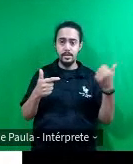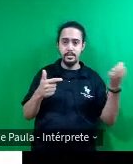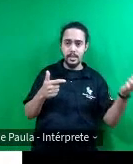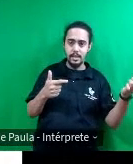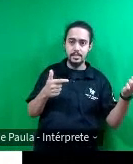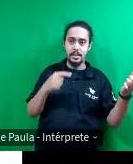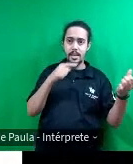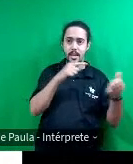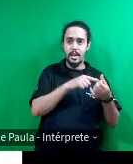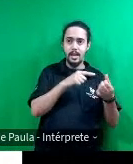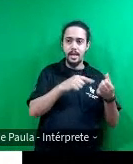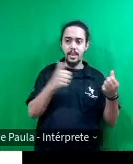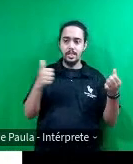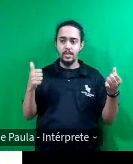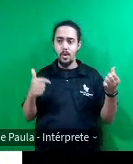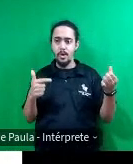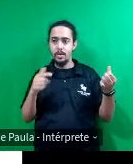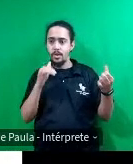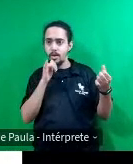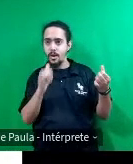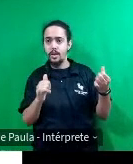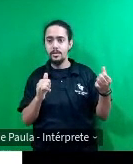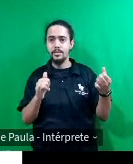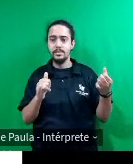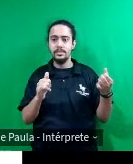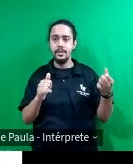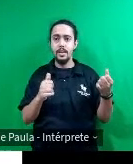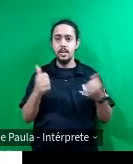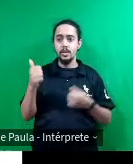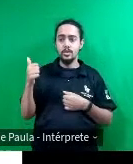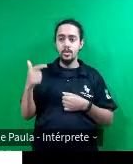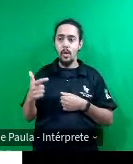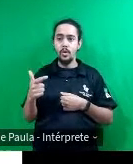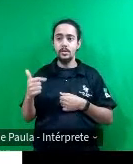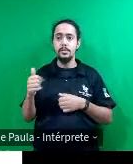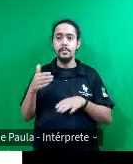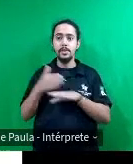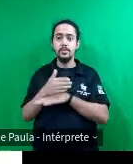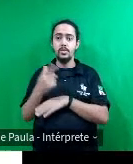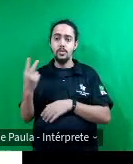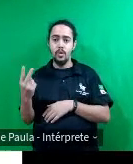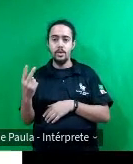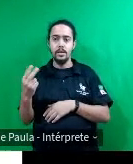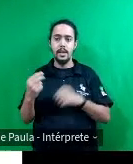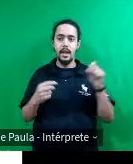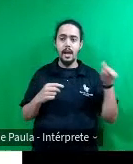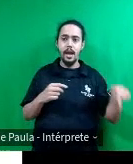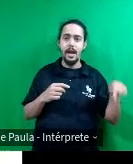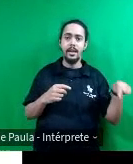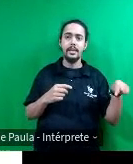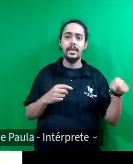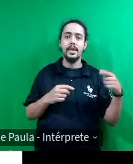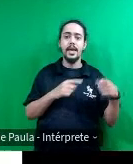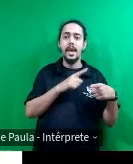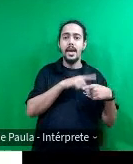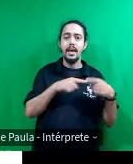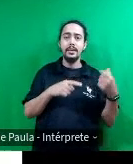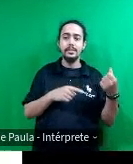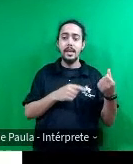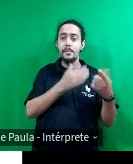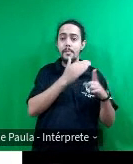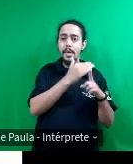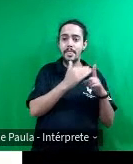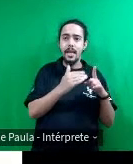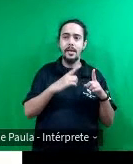que passa o dobro de corrente aqui? Aqui no de 12 ohms passou 2. Aqui no R1 é metade, tem que passar o dobro de